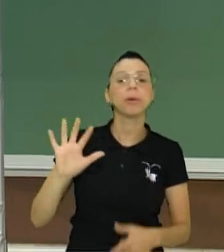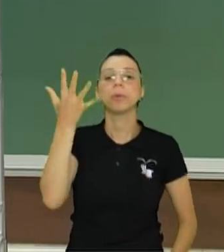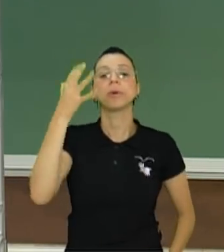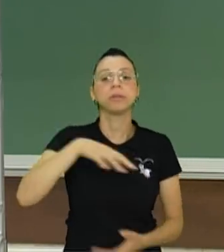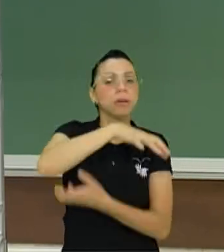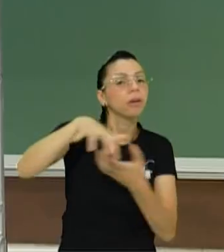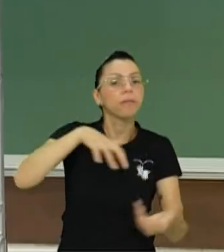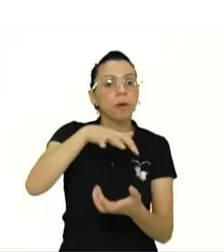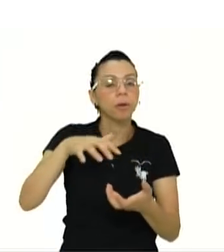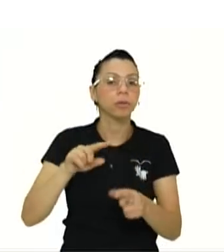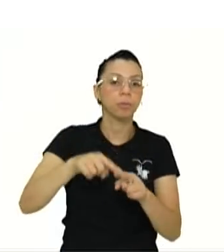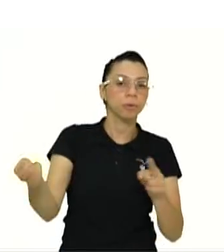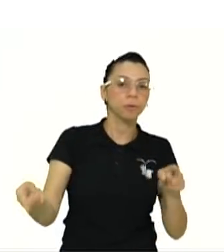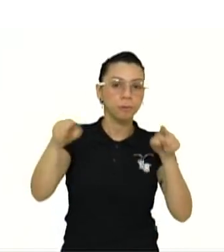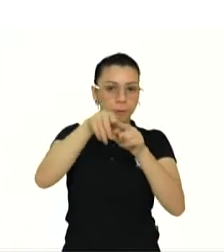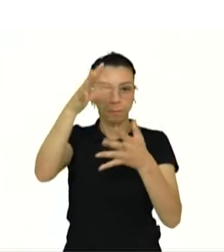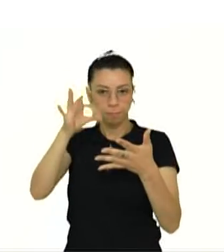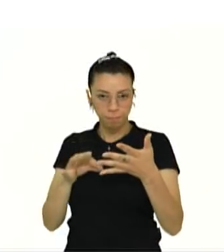nós voltamos, combinado?